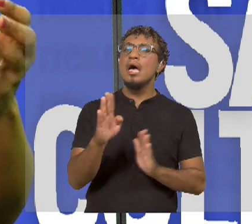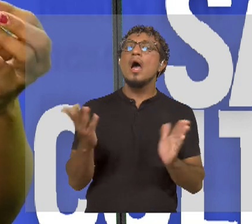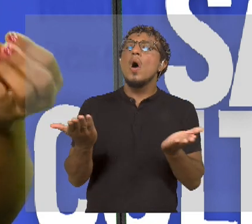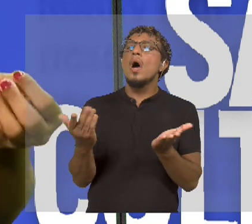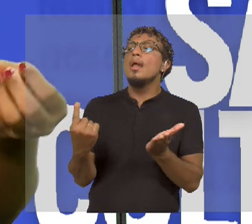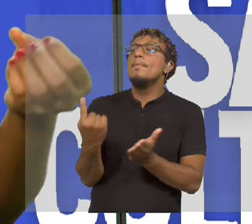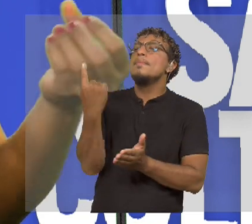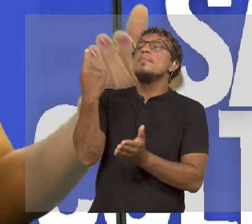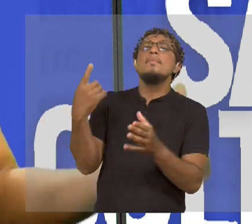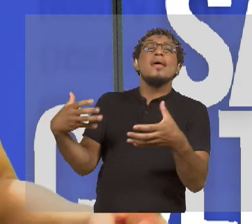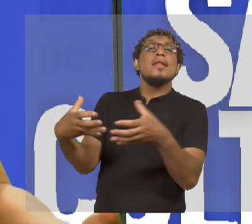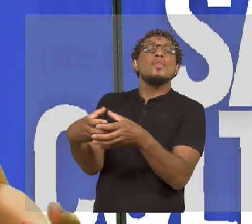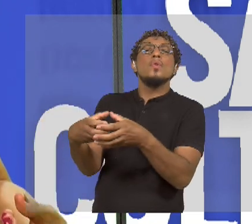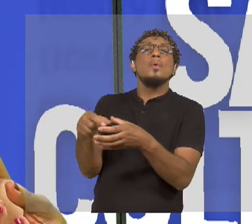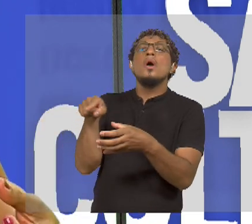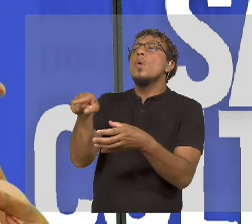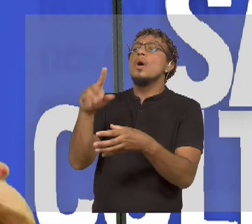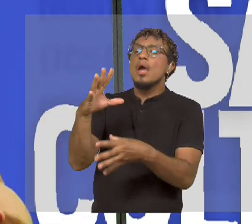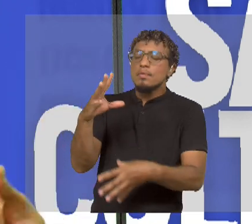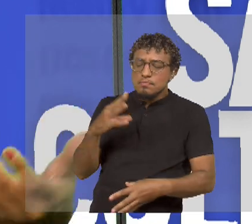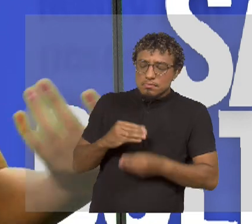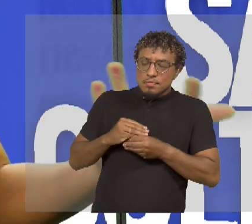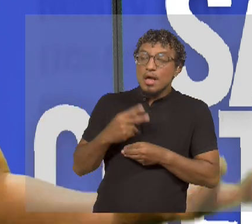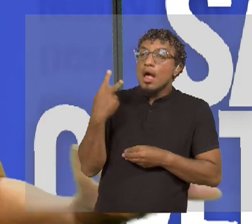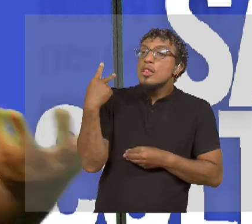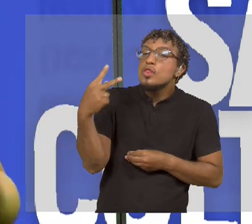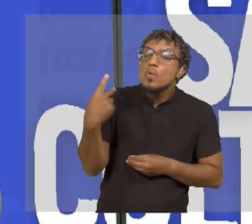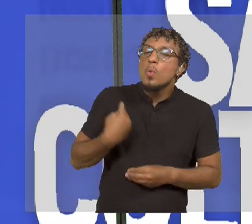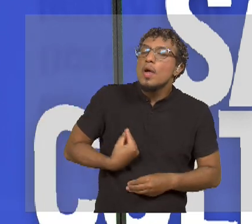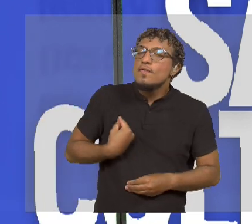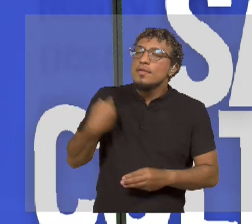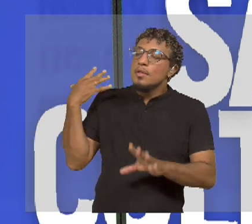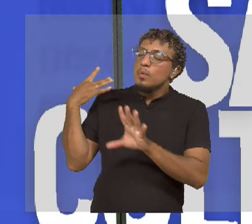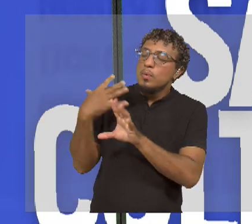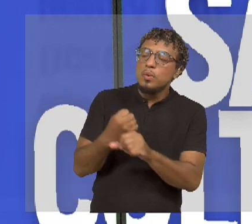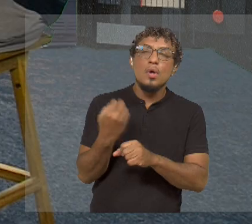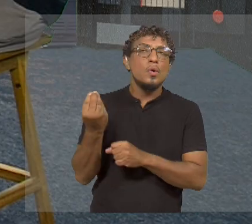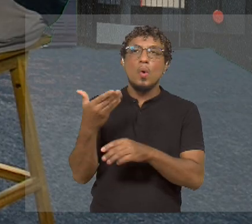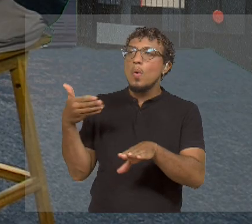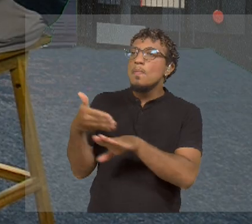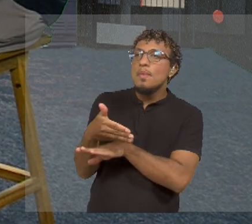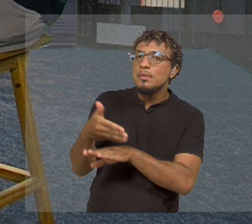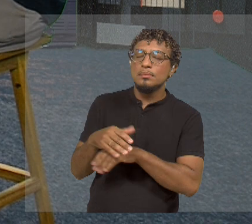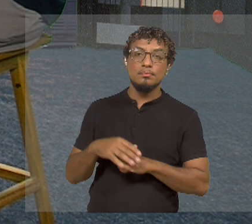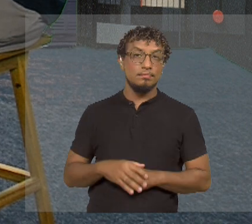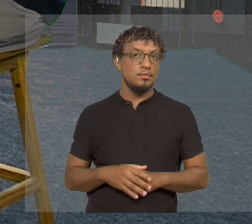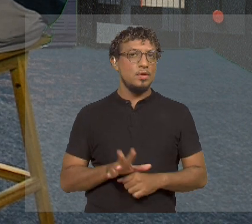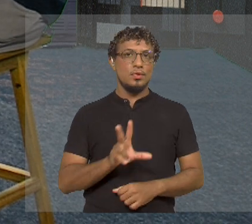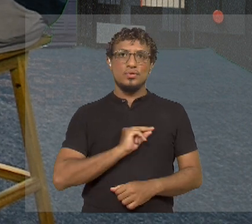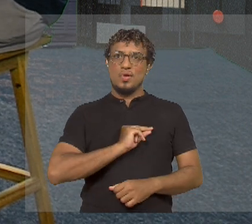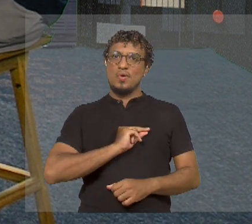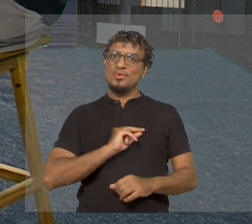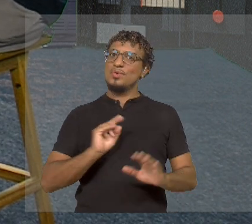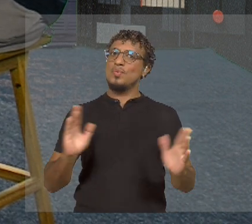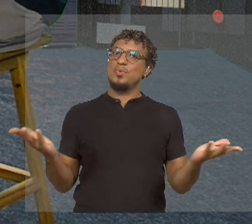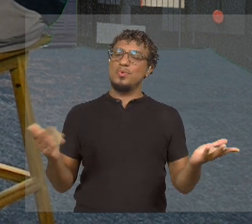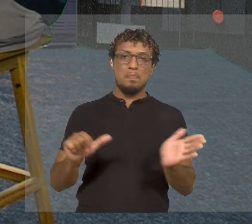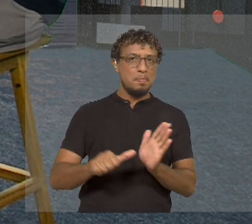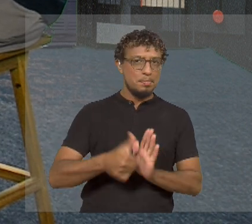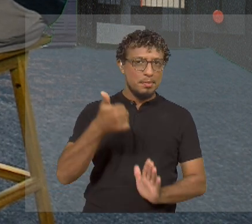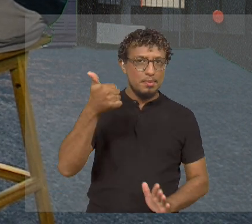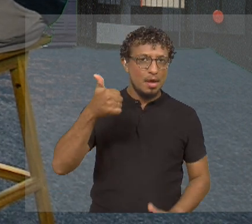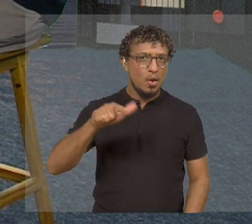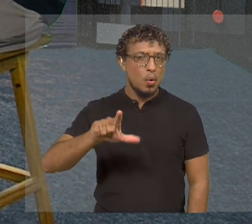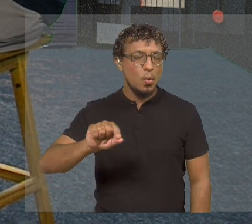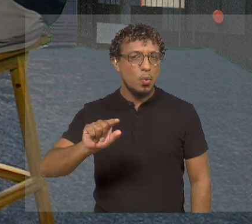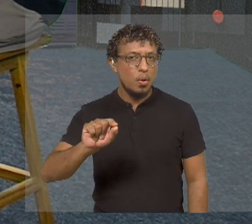que que ela agrega na tua carreira, na tua trajetória? Como é que foi pra te participar? Nossa, primeiro, né?